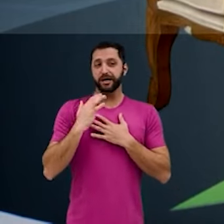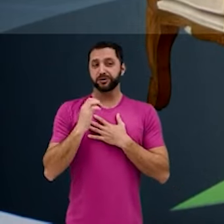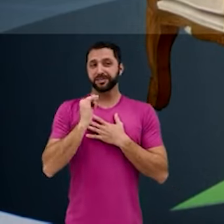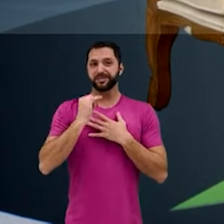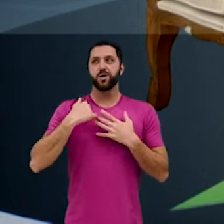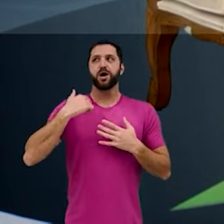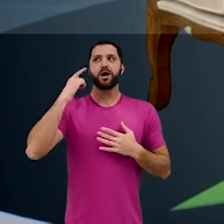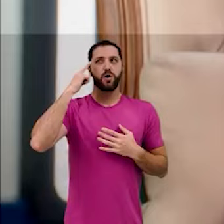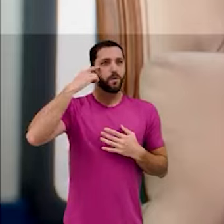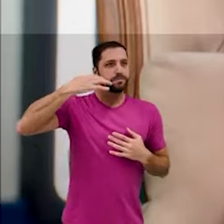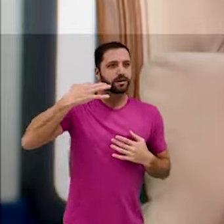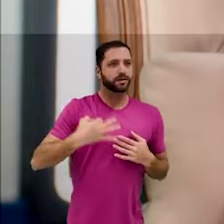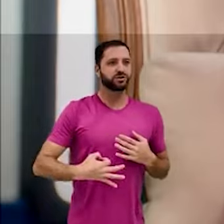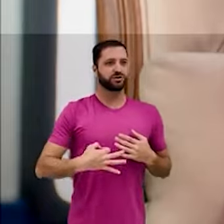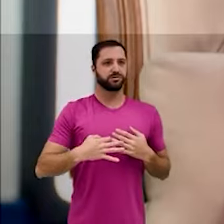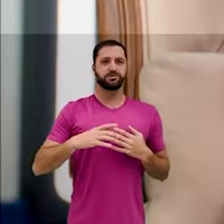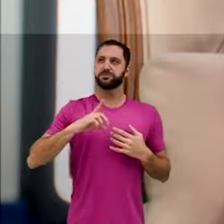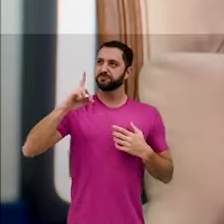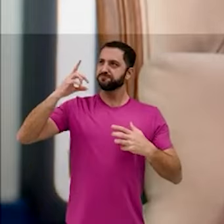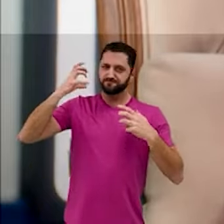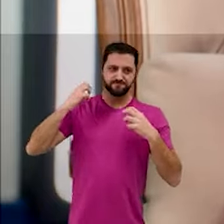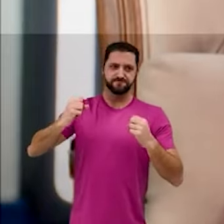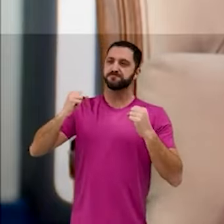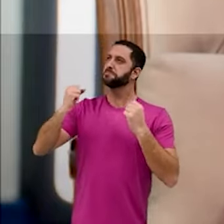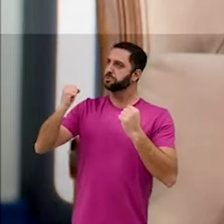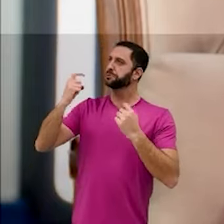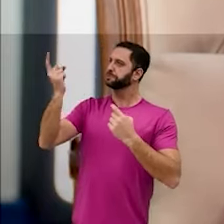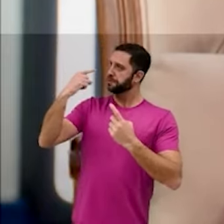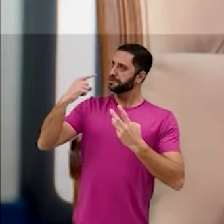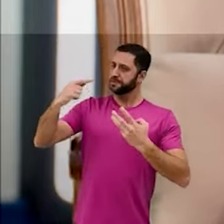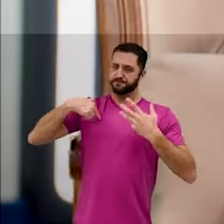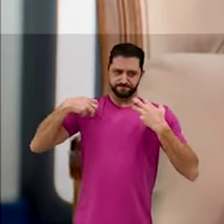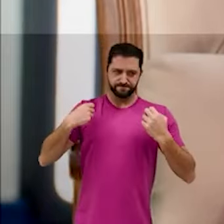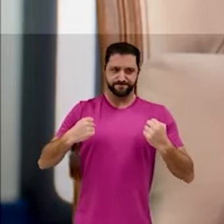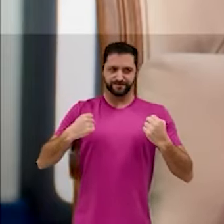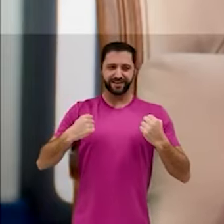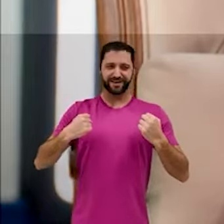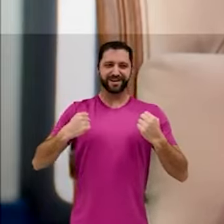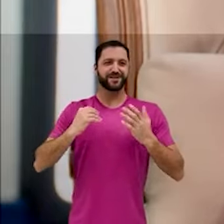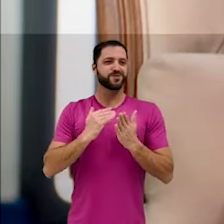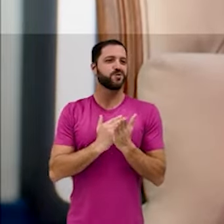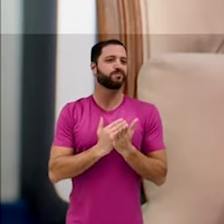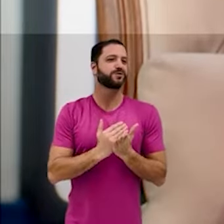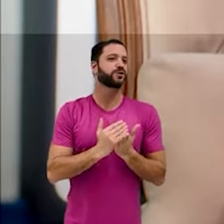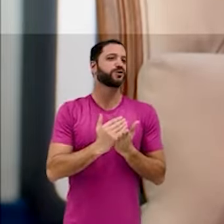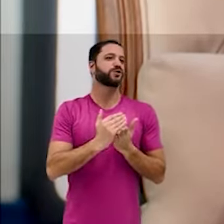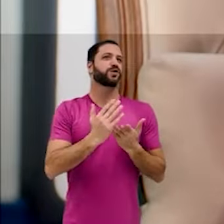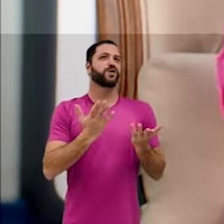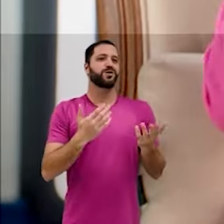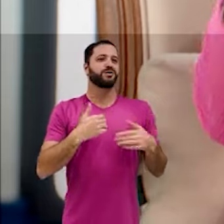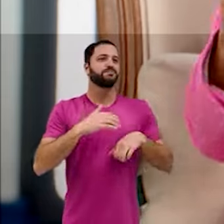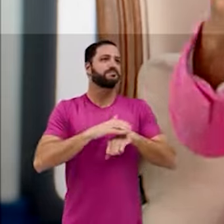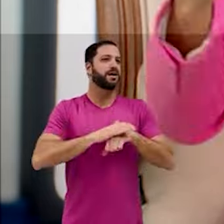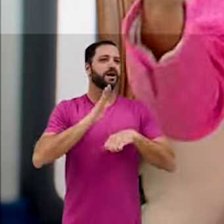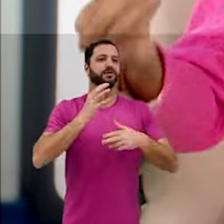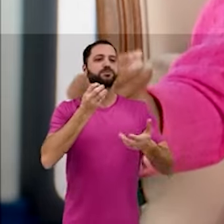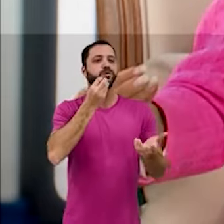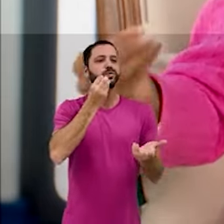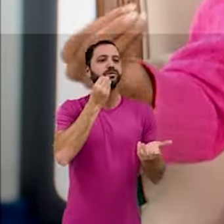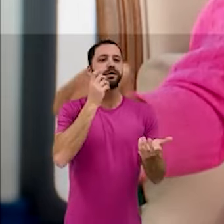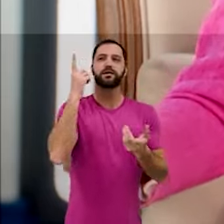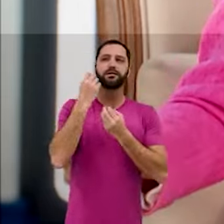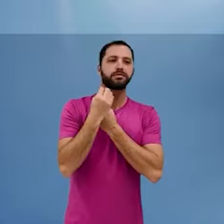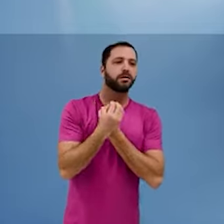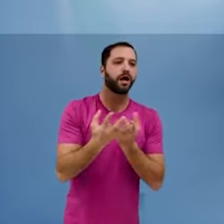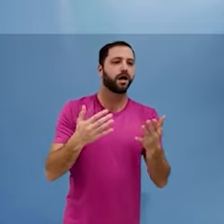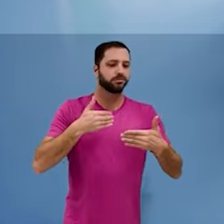que quando eu entendi isso e realmente me entreguei para ser usada como uma ferramenta, ele começou a me dar mais chão